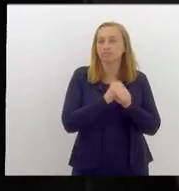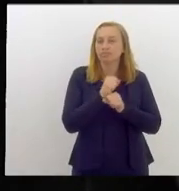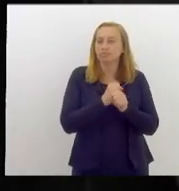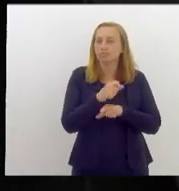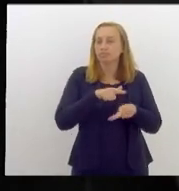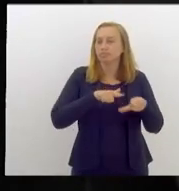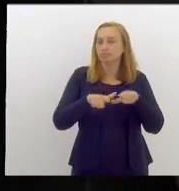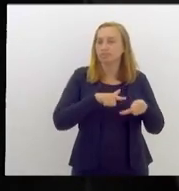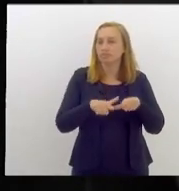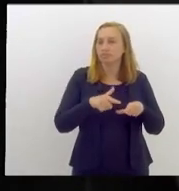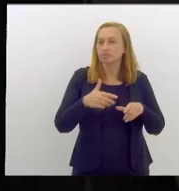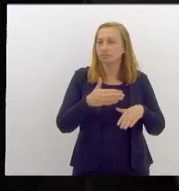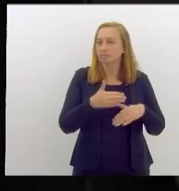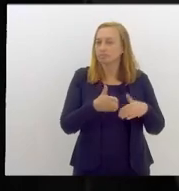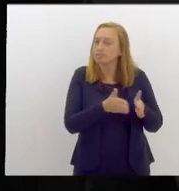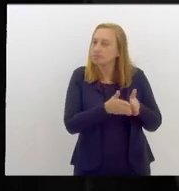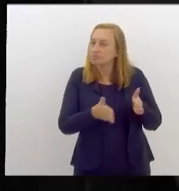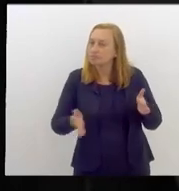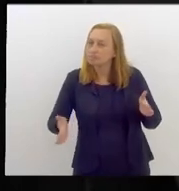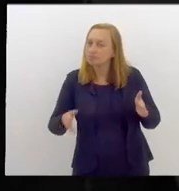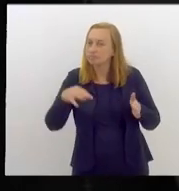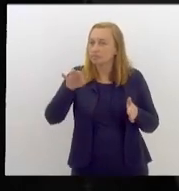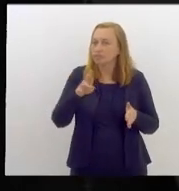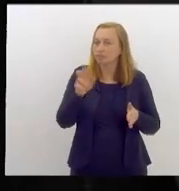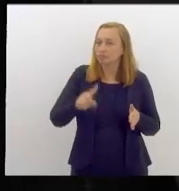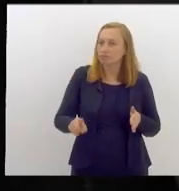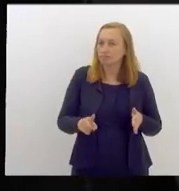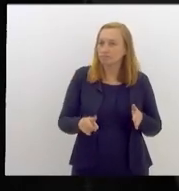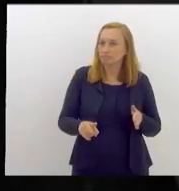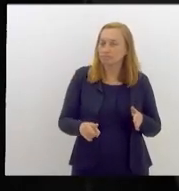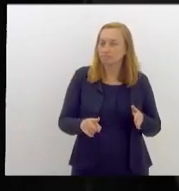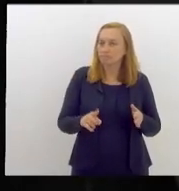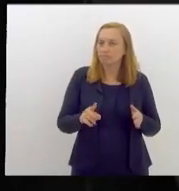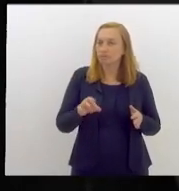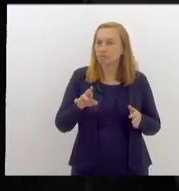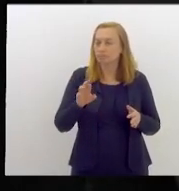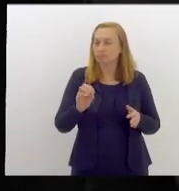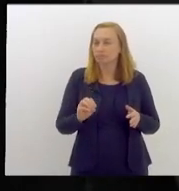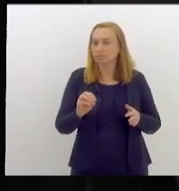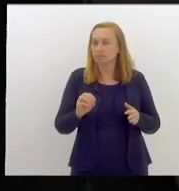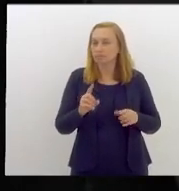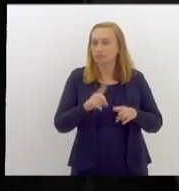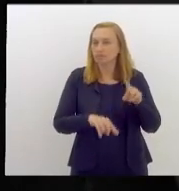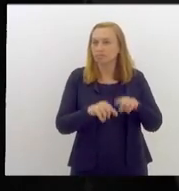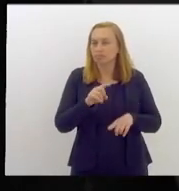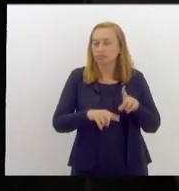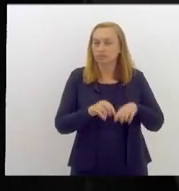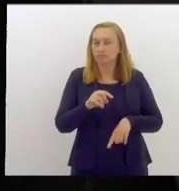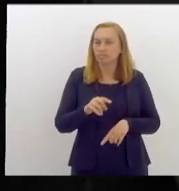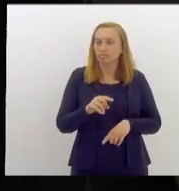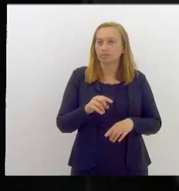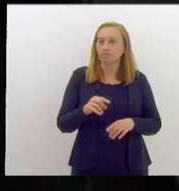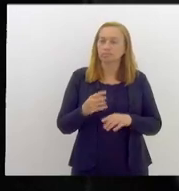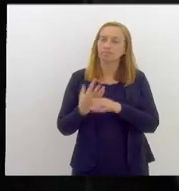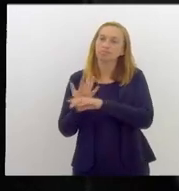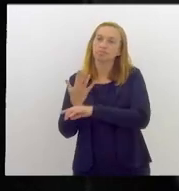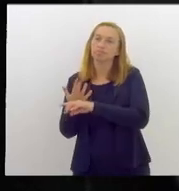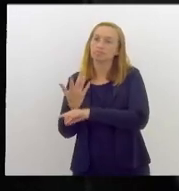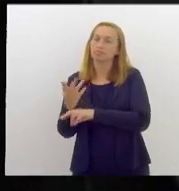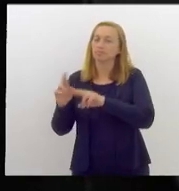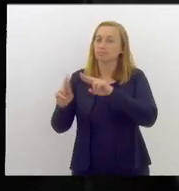do processo de elaboração da matriz e suma produto e parceria com a UFRJ e com a Rural